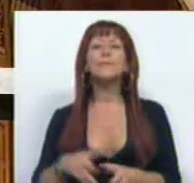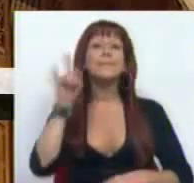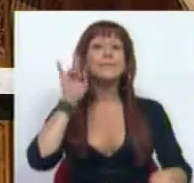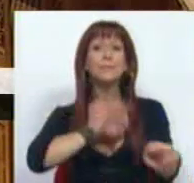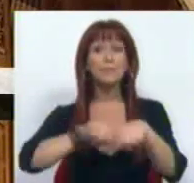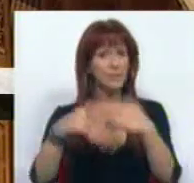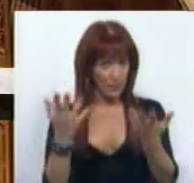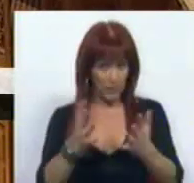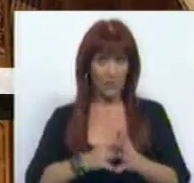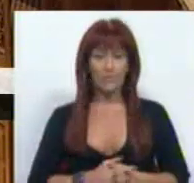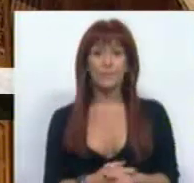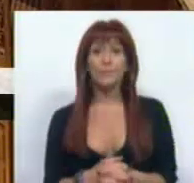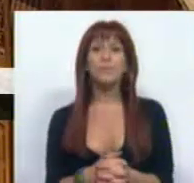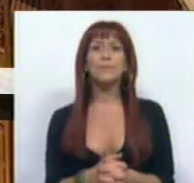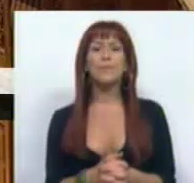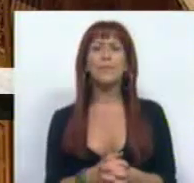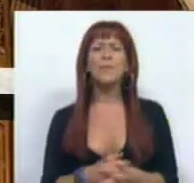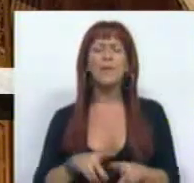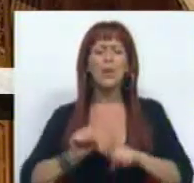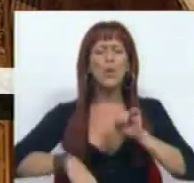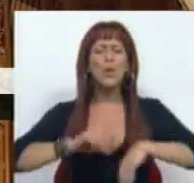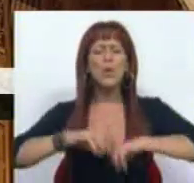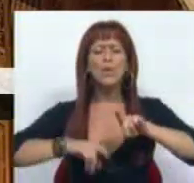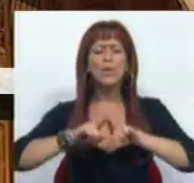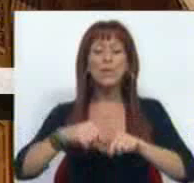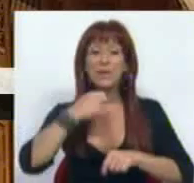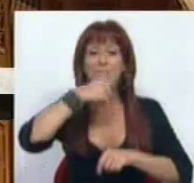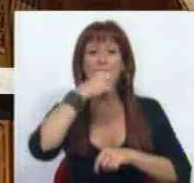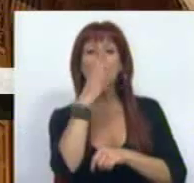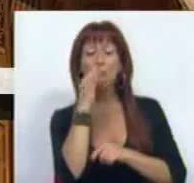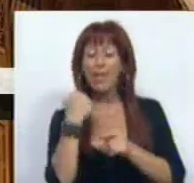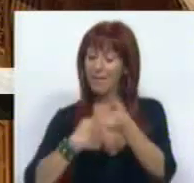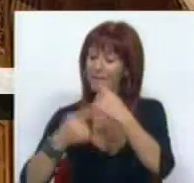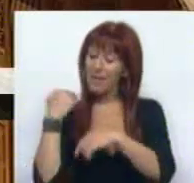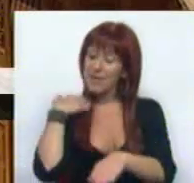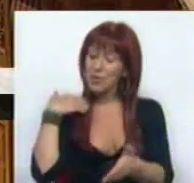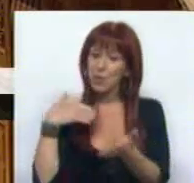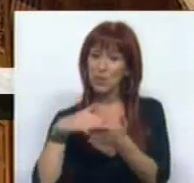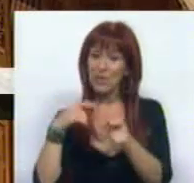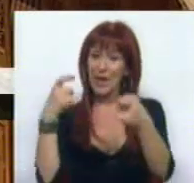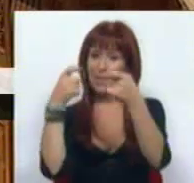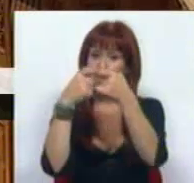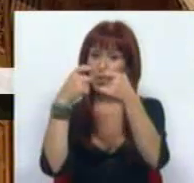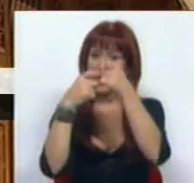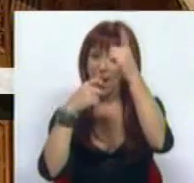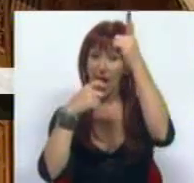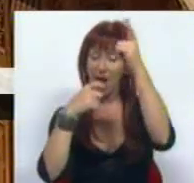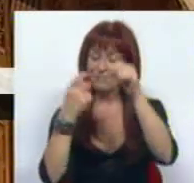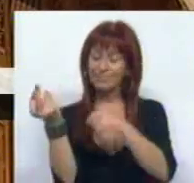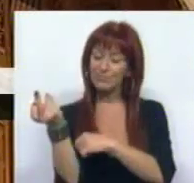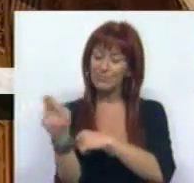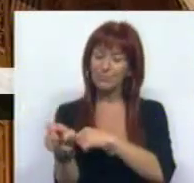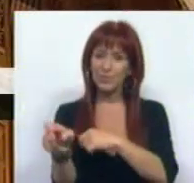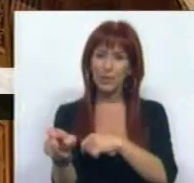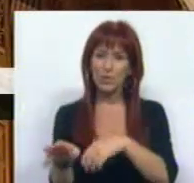Senhoras e senhores deputados, o que aconteceu na madrugada da passada segunda-feira em Bruxelas foi o